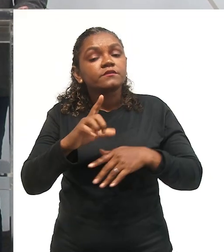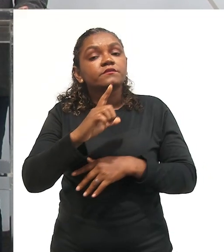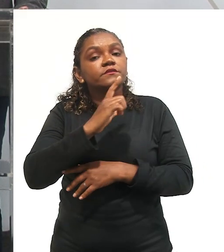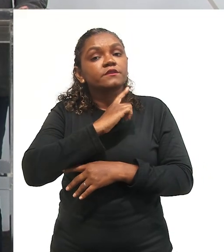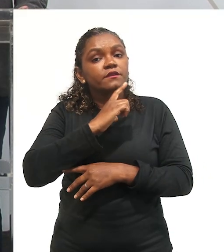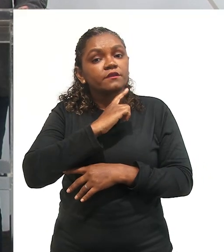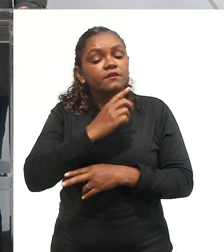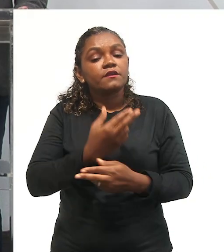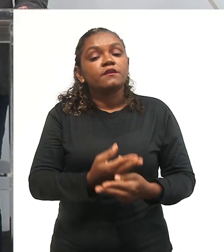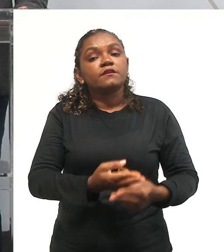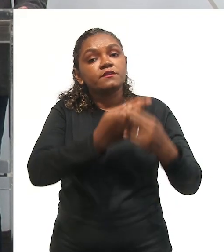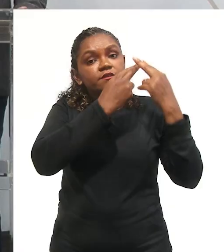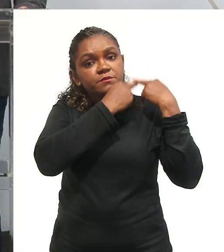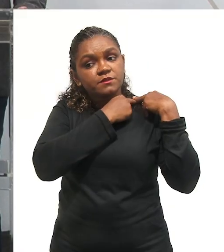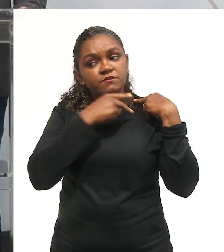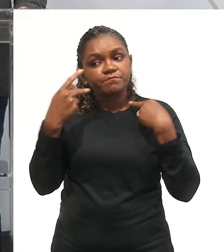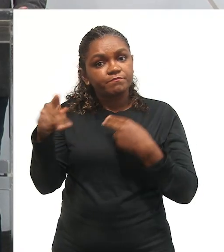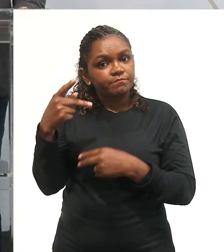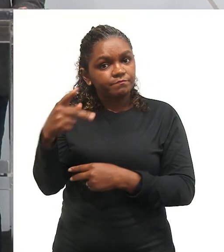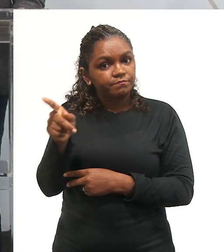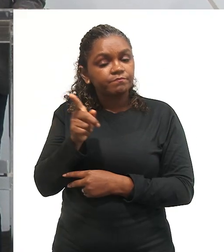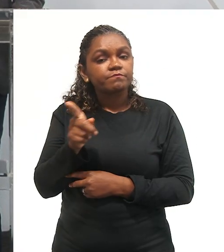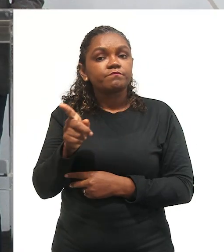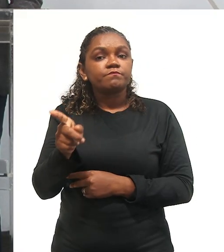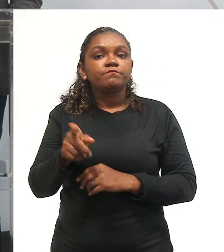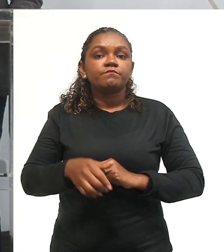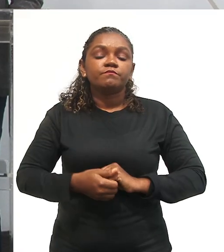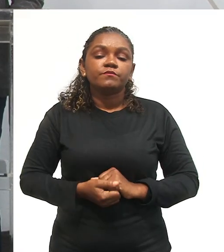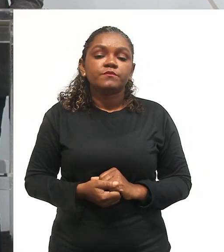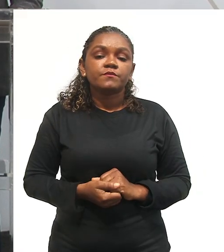responsabilização civil desse sócio ou desse